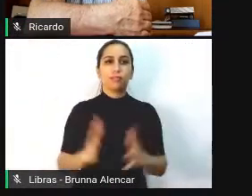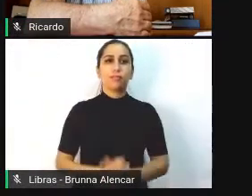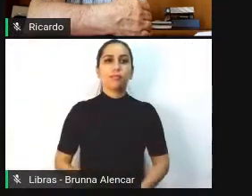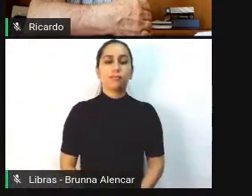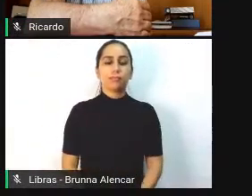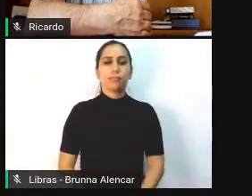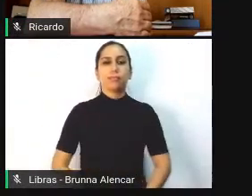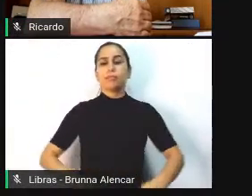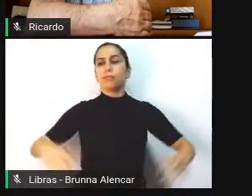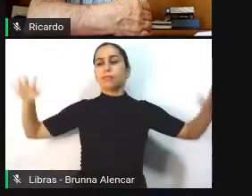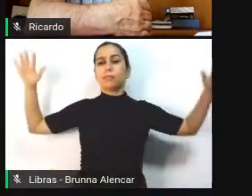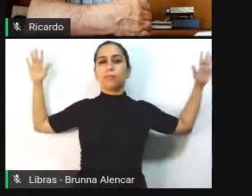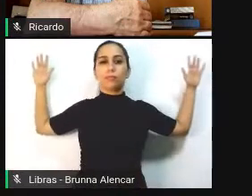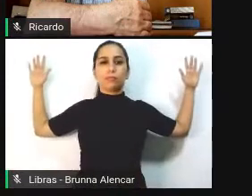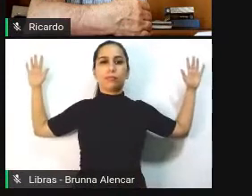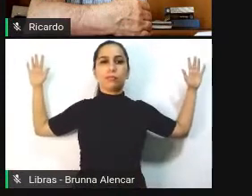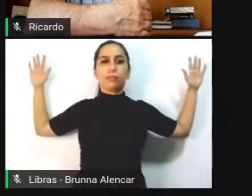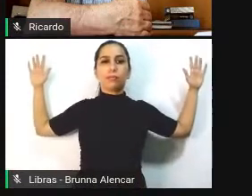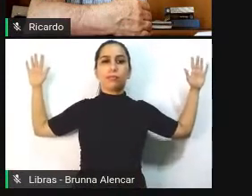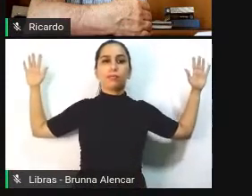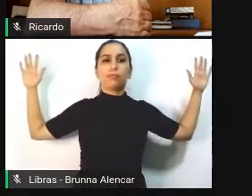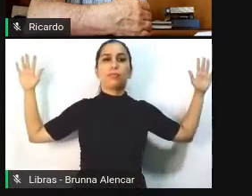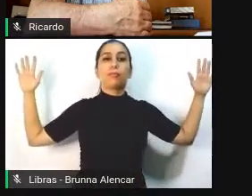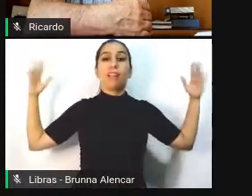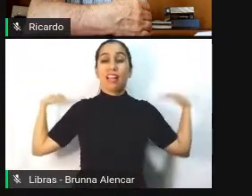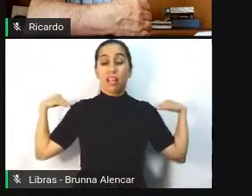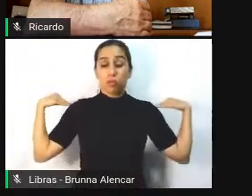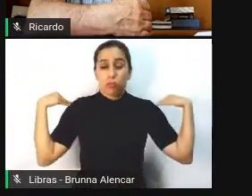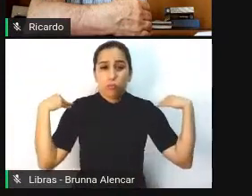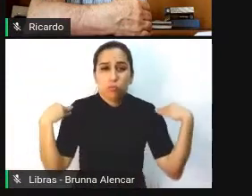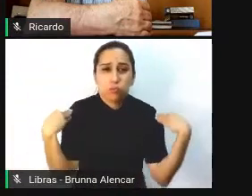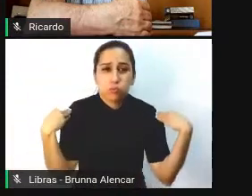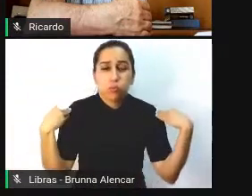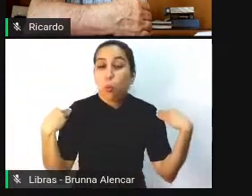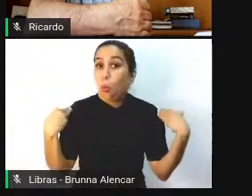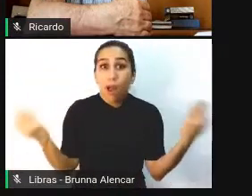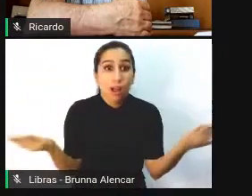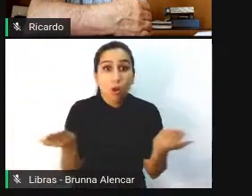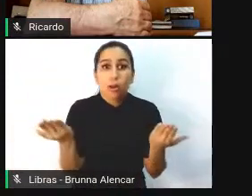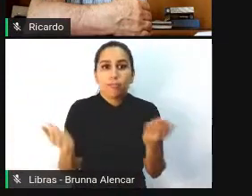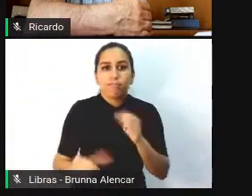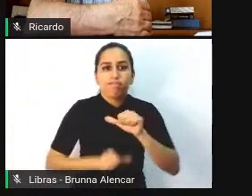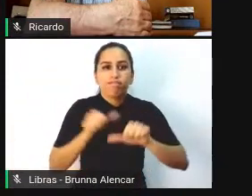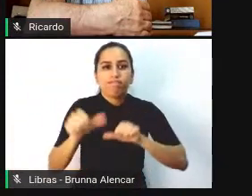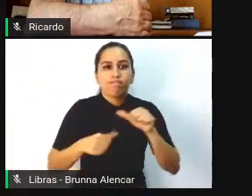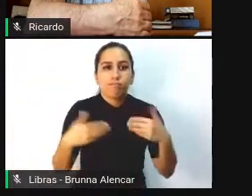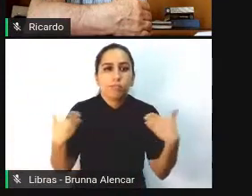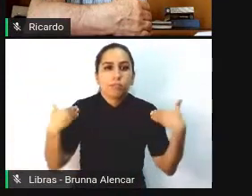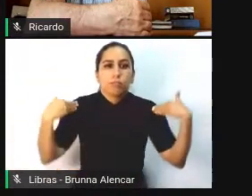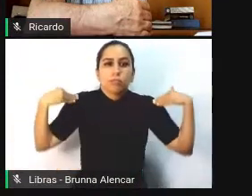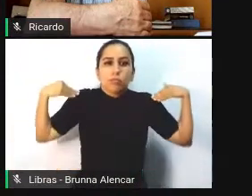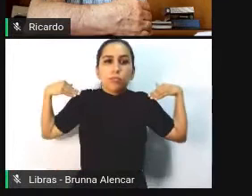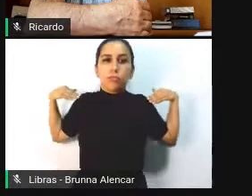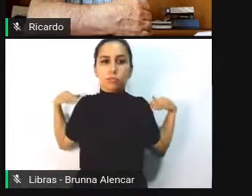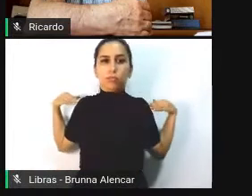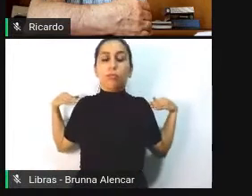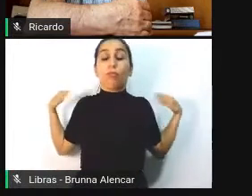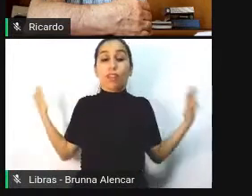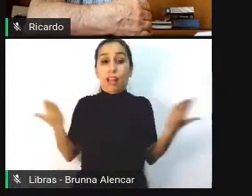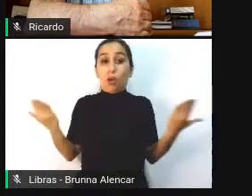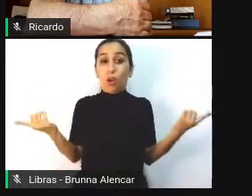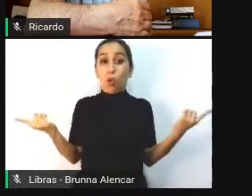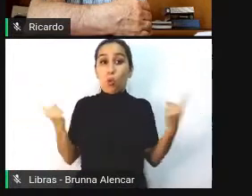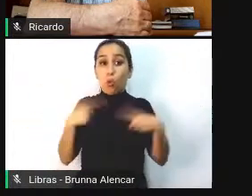rodado no sentido oposto. Eu saio dessa posição, essa posição seria aberta, seria o contrário